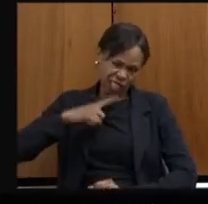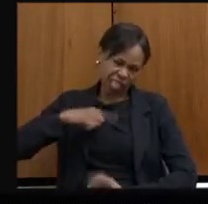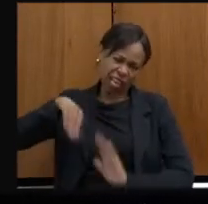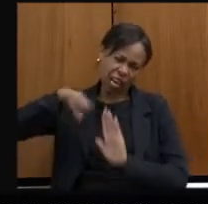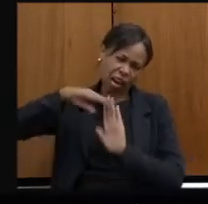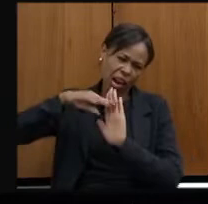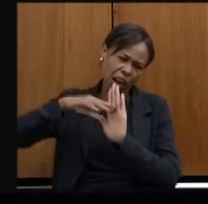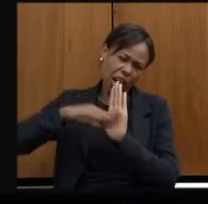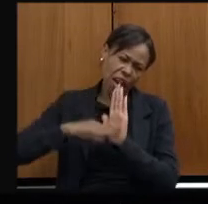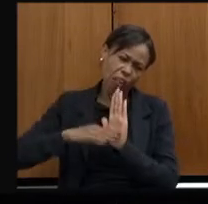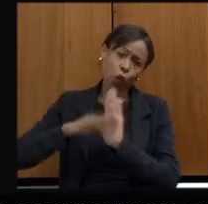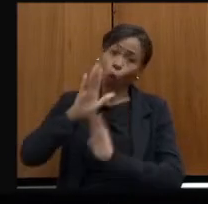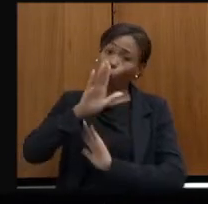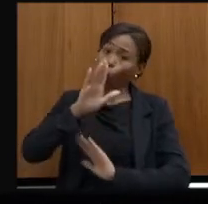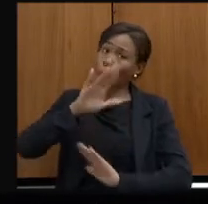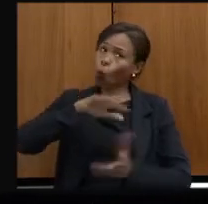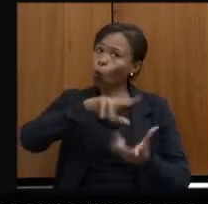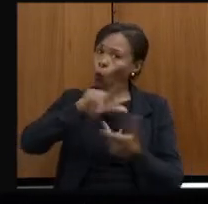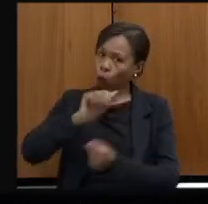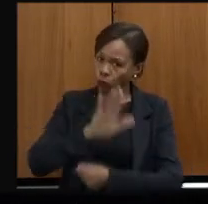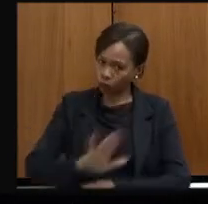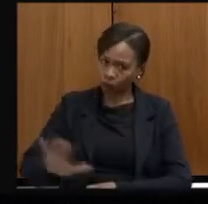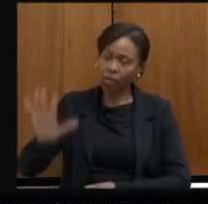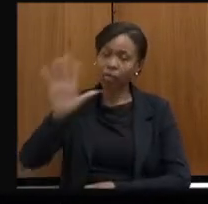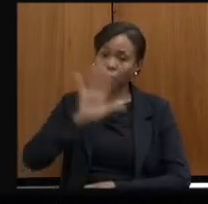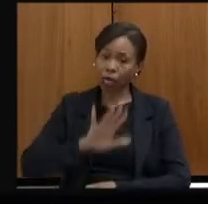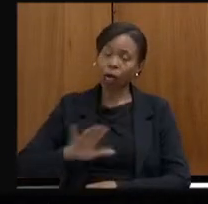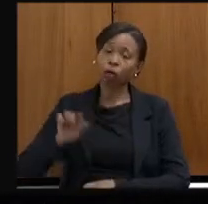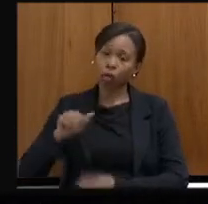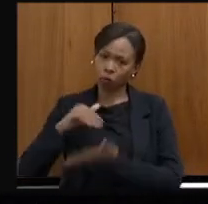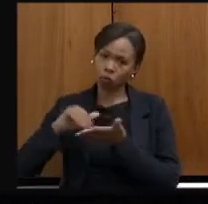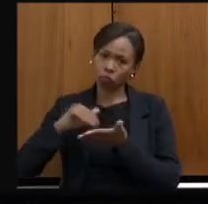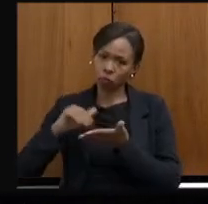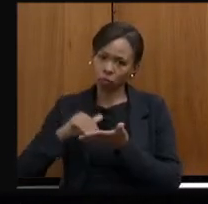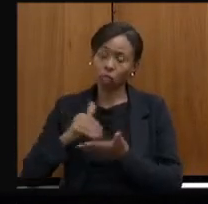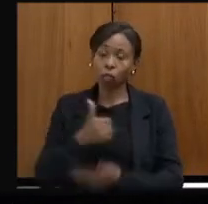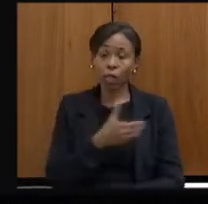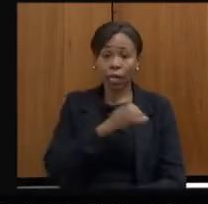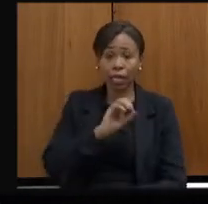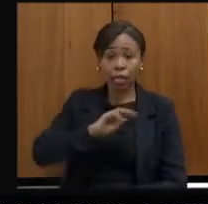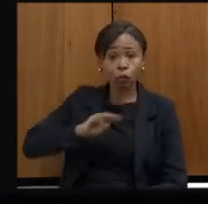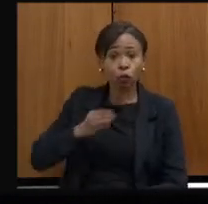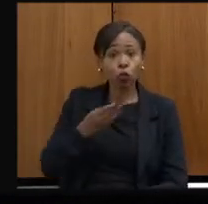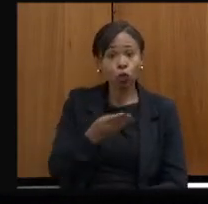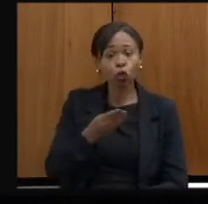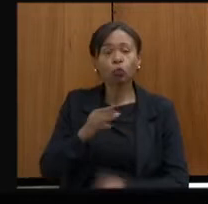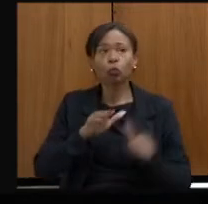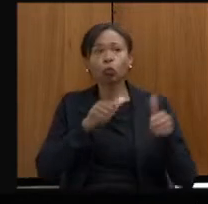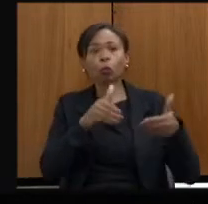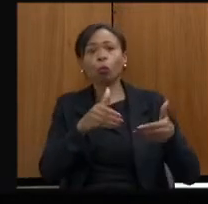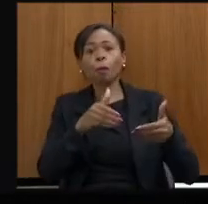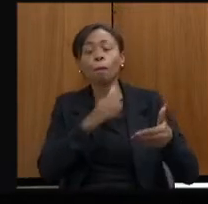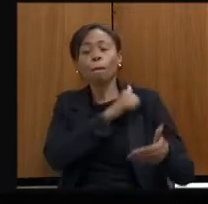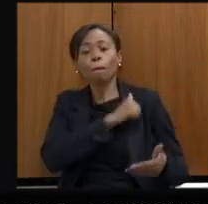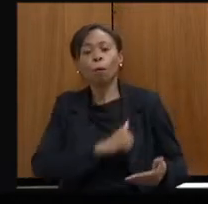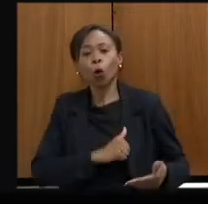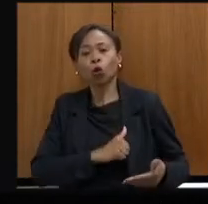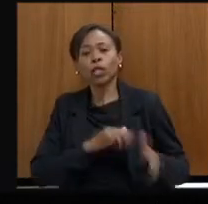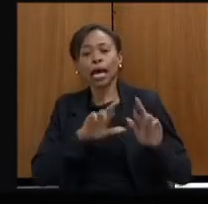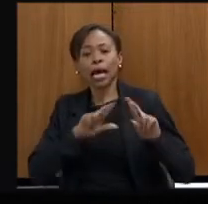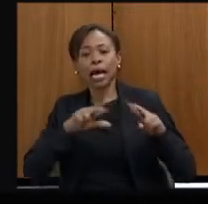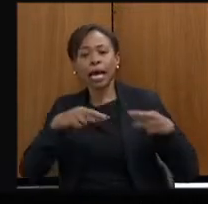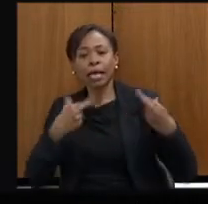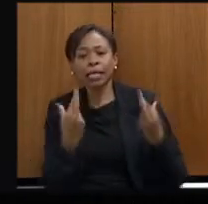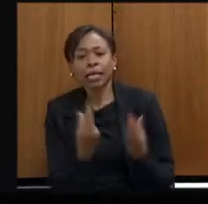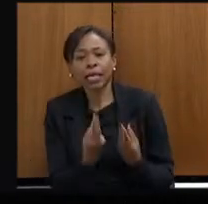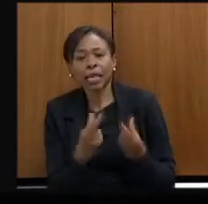própria SEBESE, nós fizemos questão disso, bem como colocamos 10 milhões para o Bolsa Reciclagem e 5 milhões para o